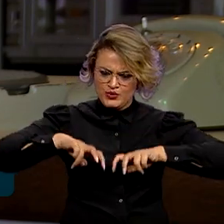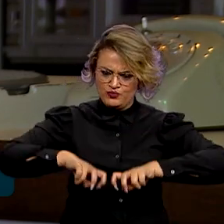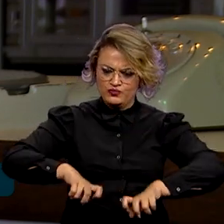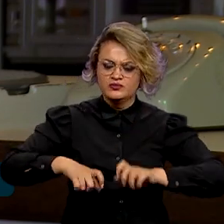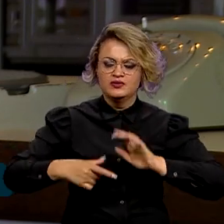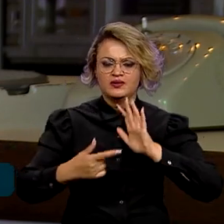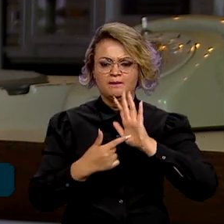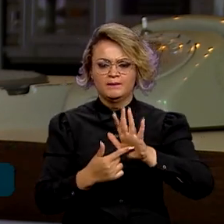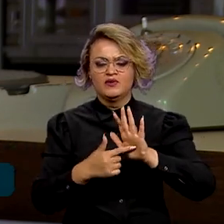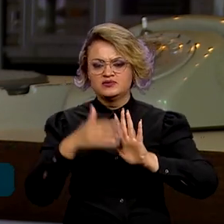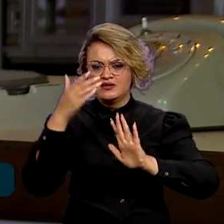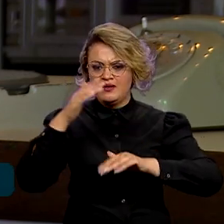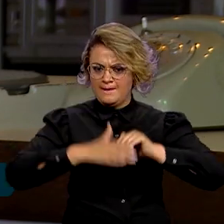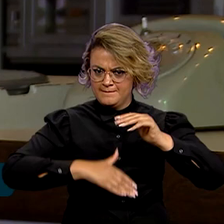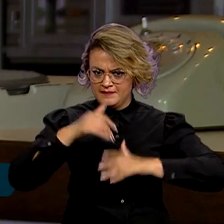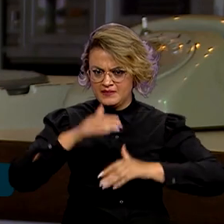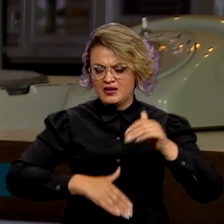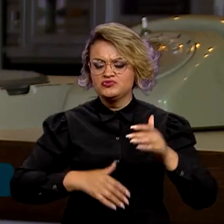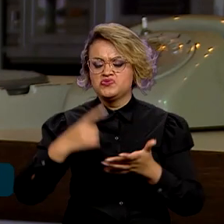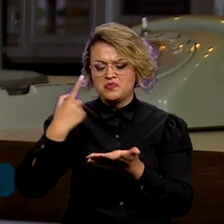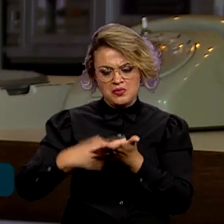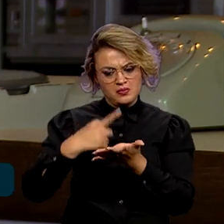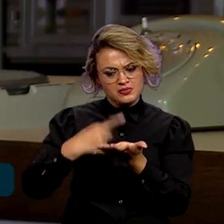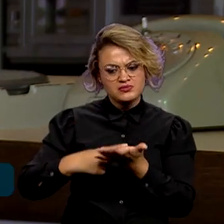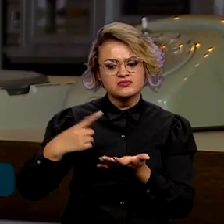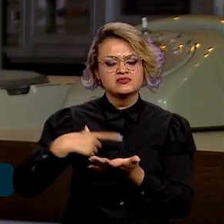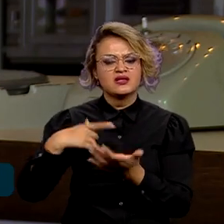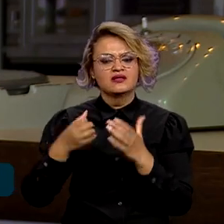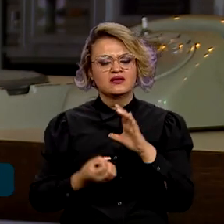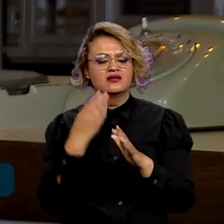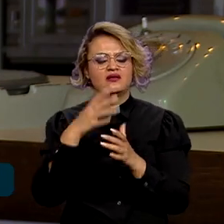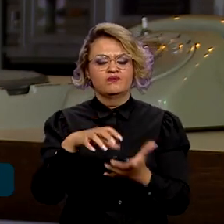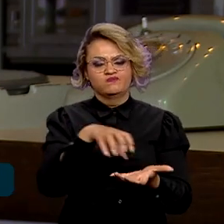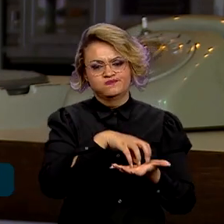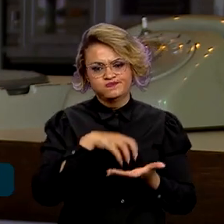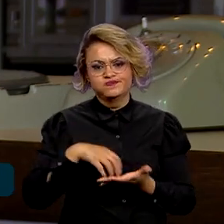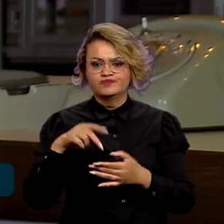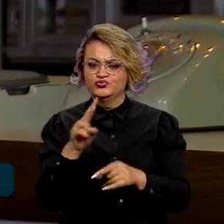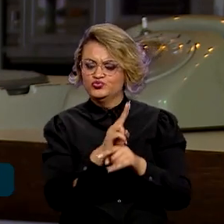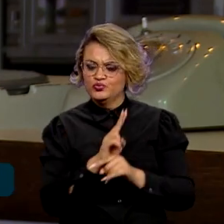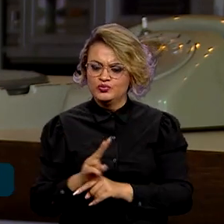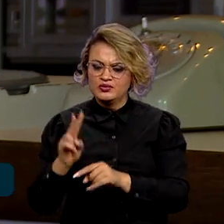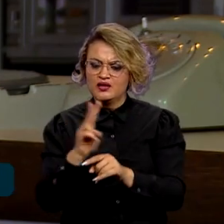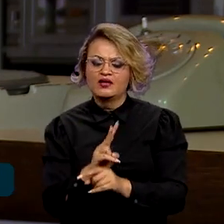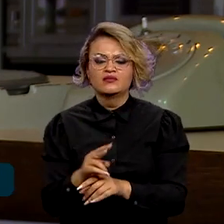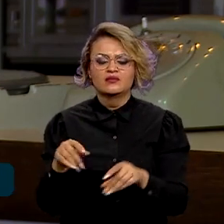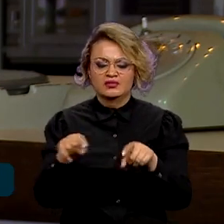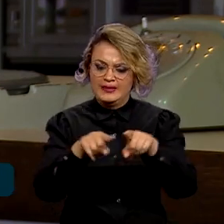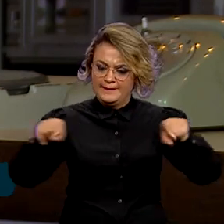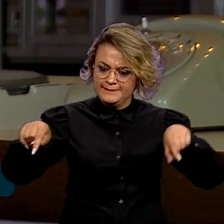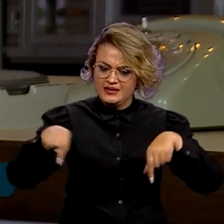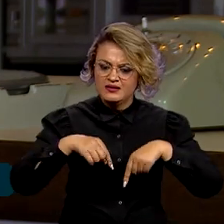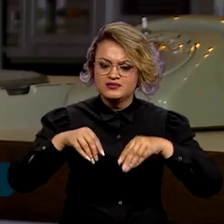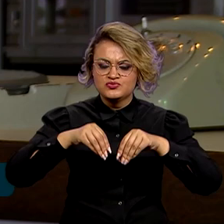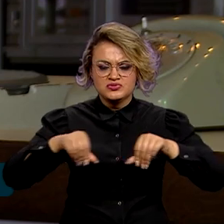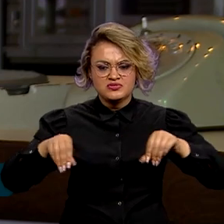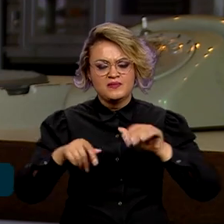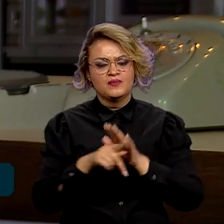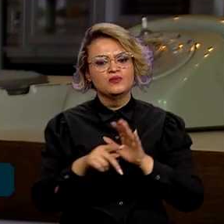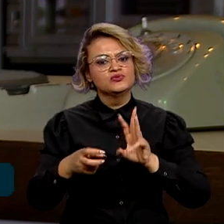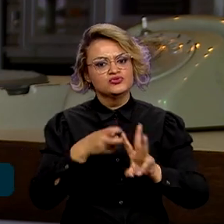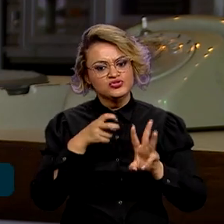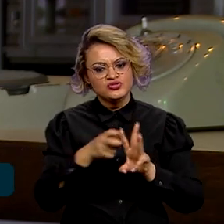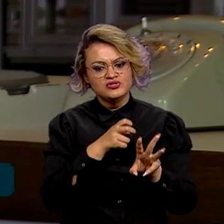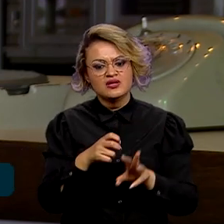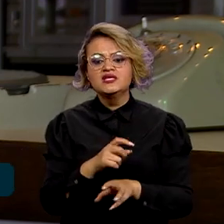na prática o seu compromisso, retomando a criação de unidades de conservação, a demarcação de terras indígenas